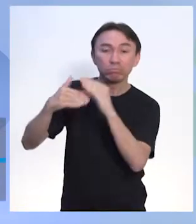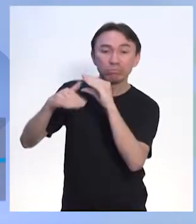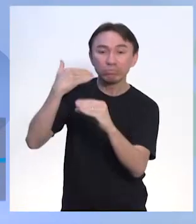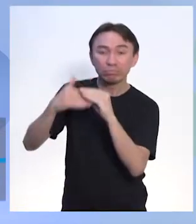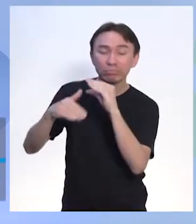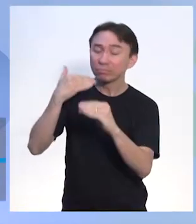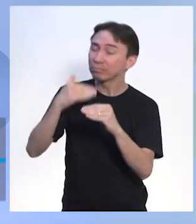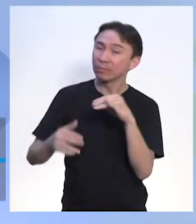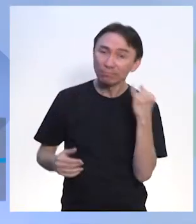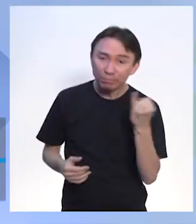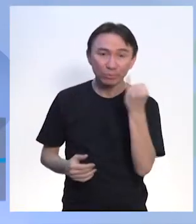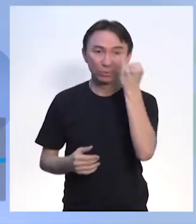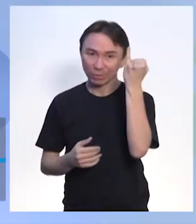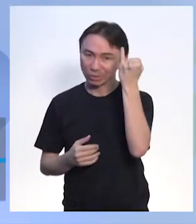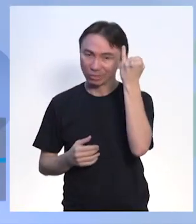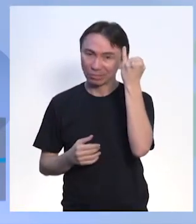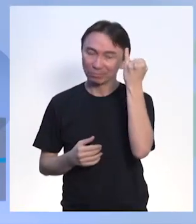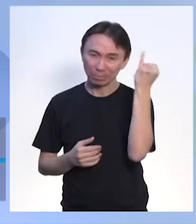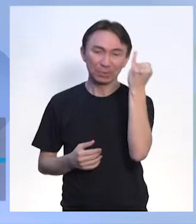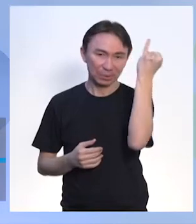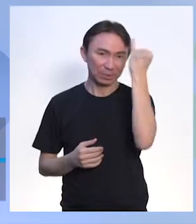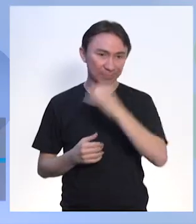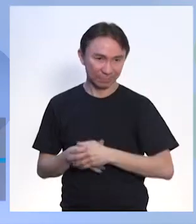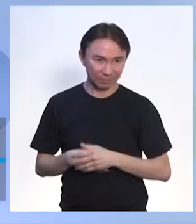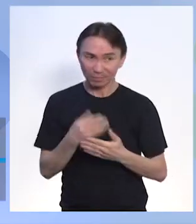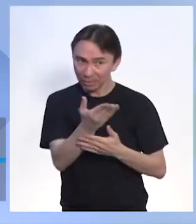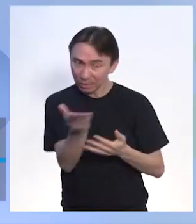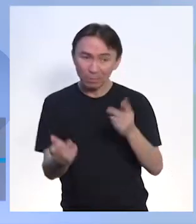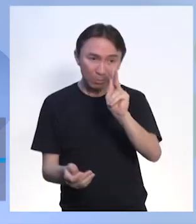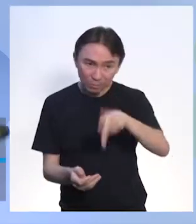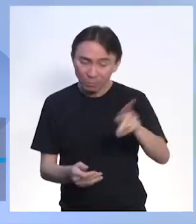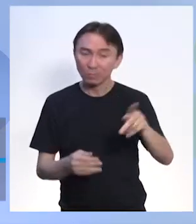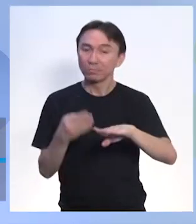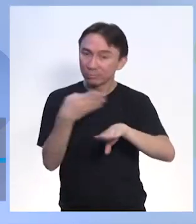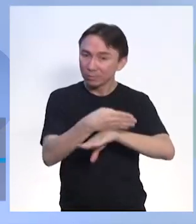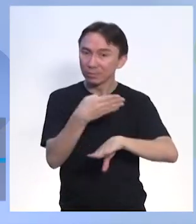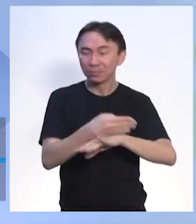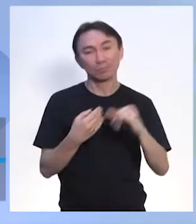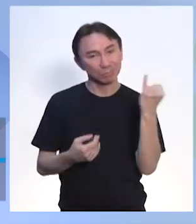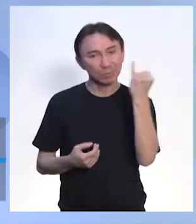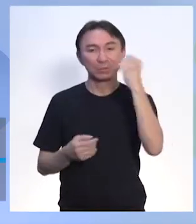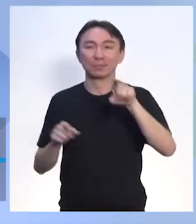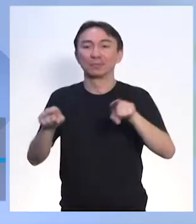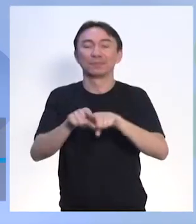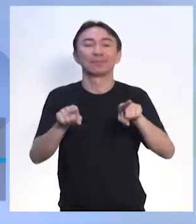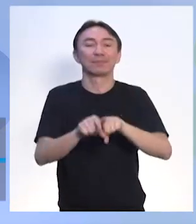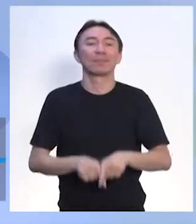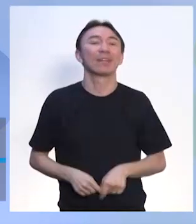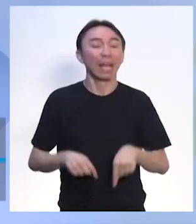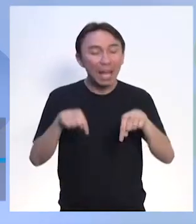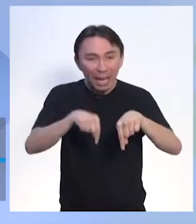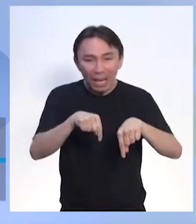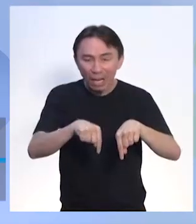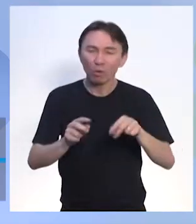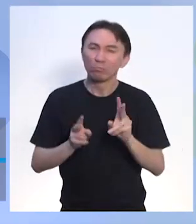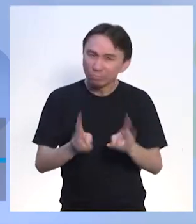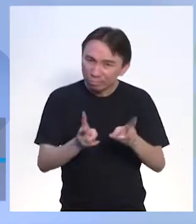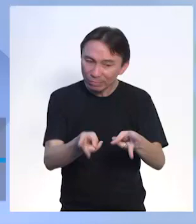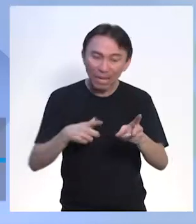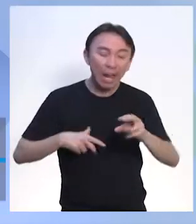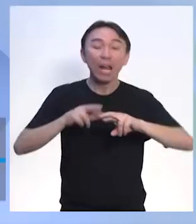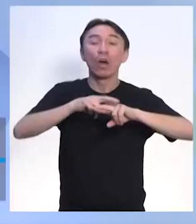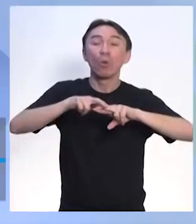os professores, né, Osmar? Perfeito, Jonas, é isso mesmo. Beleza? Então, vamos lá para a aula. A ideia, então, é continuar aí a questão da recuperação e